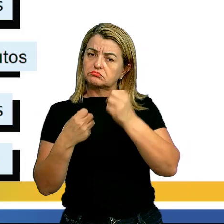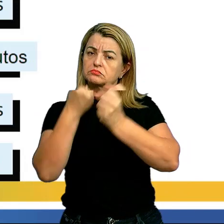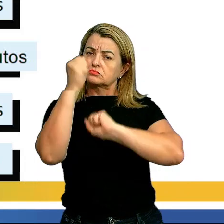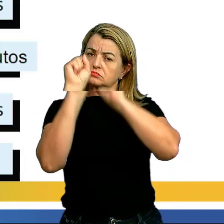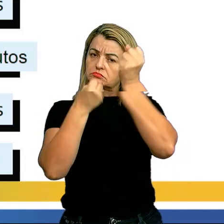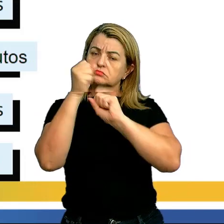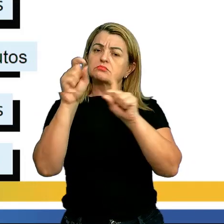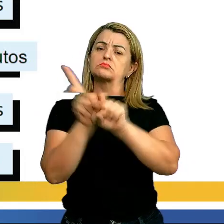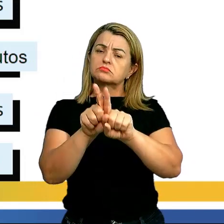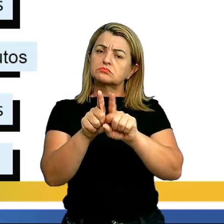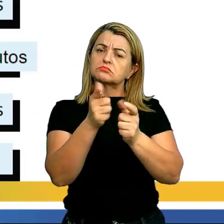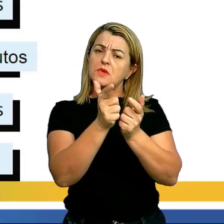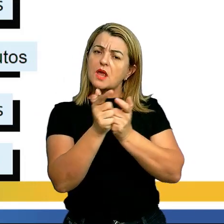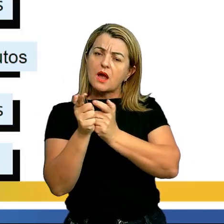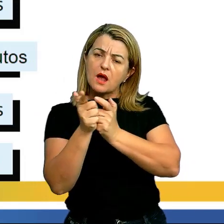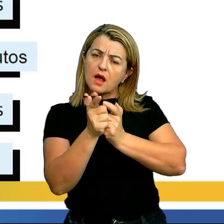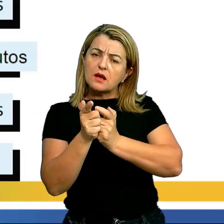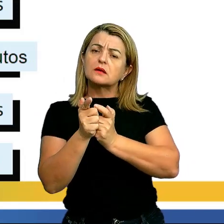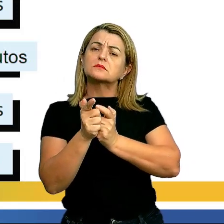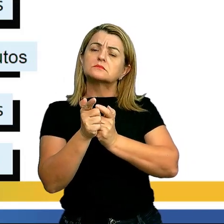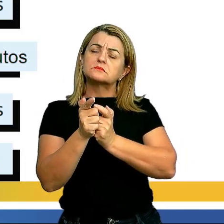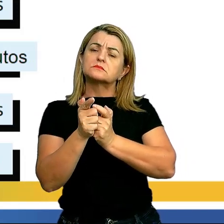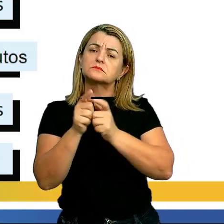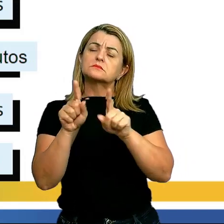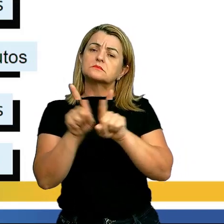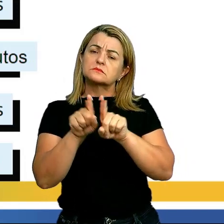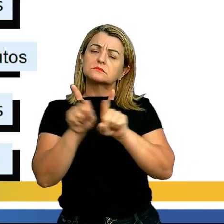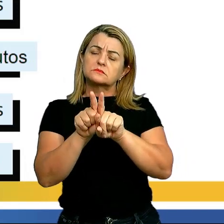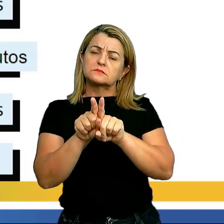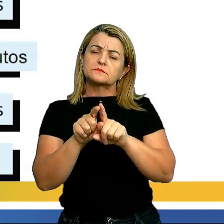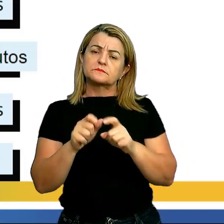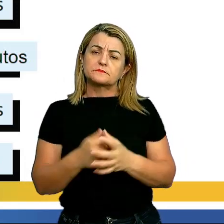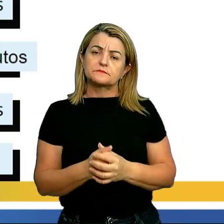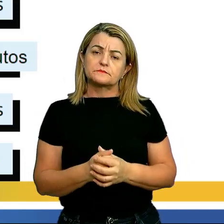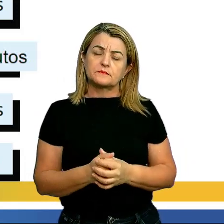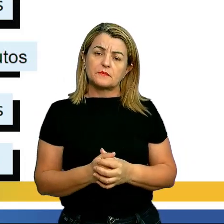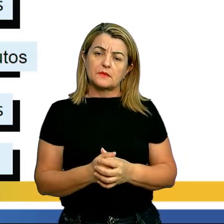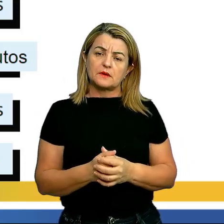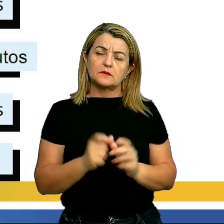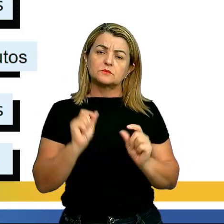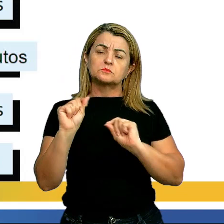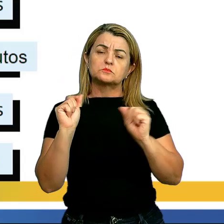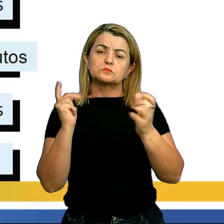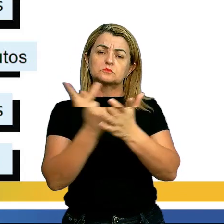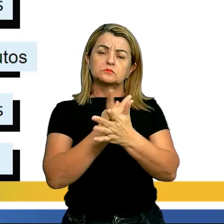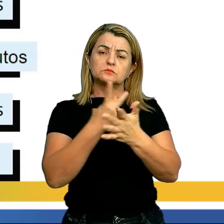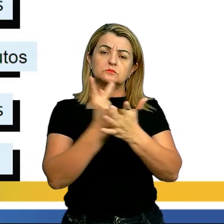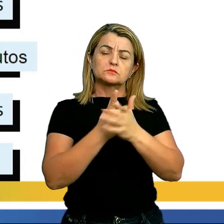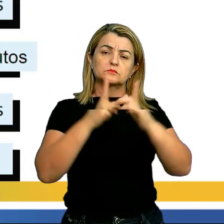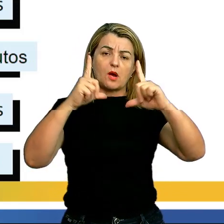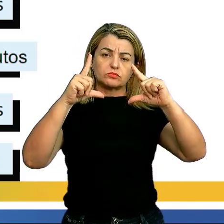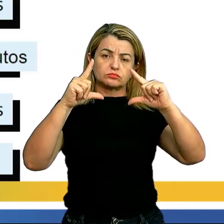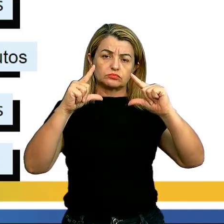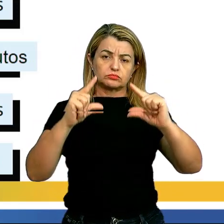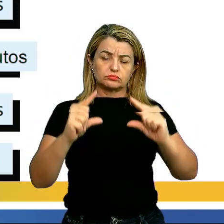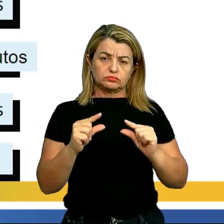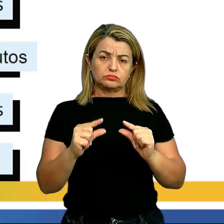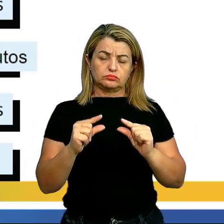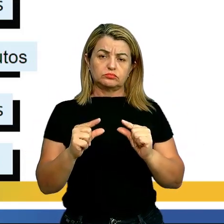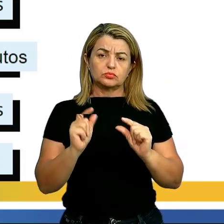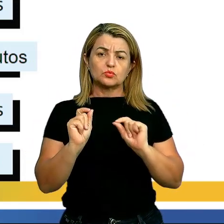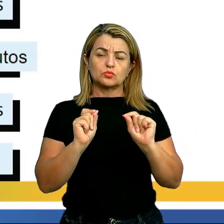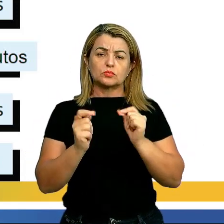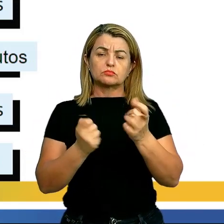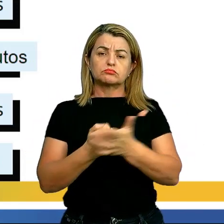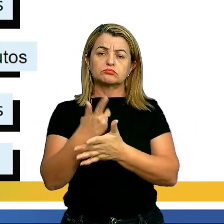e bélicos, mesmo depois de a guerra tendo acabado, né? E o que acontece é uma redução das exportações, porque